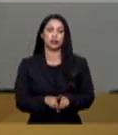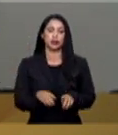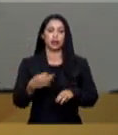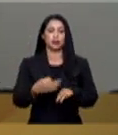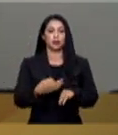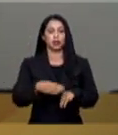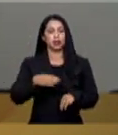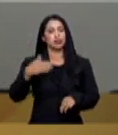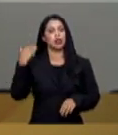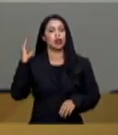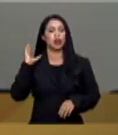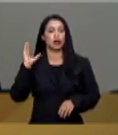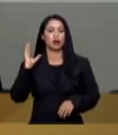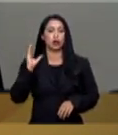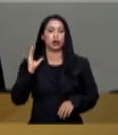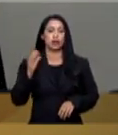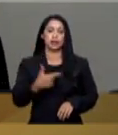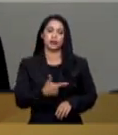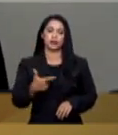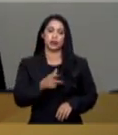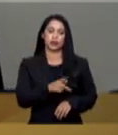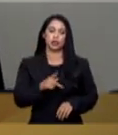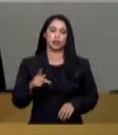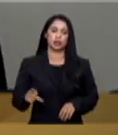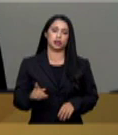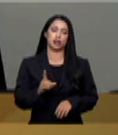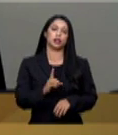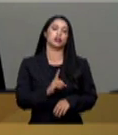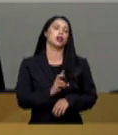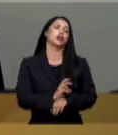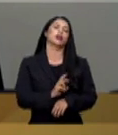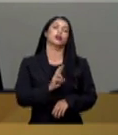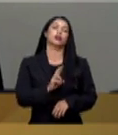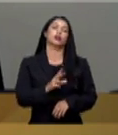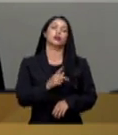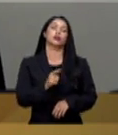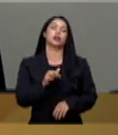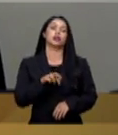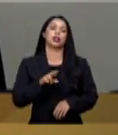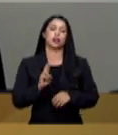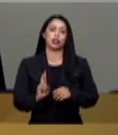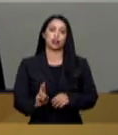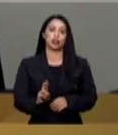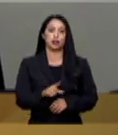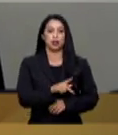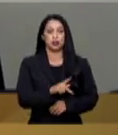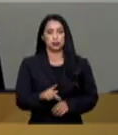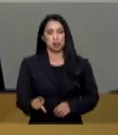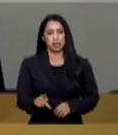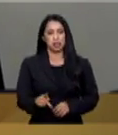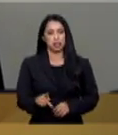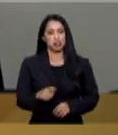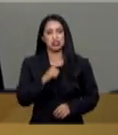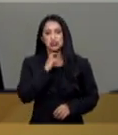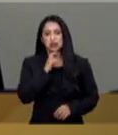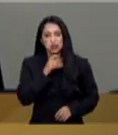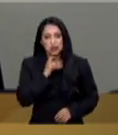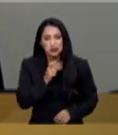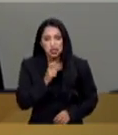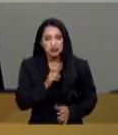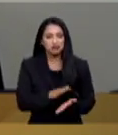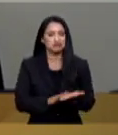Rosa Weber, vice-presidente, doutor Humberto Jacques. Senhor presidente, não tenho a menor dúvida que